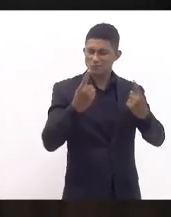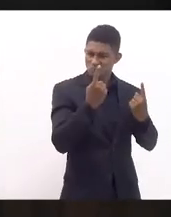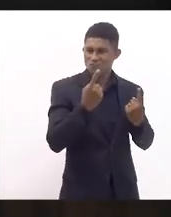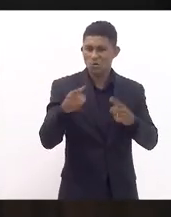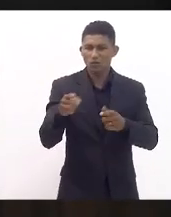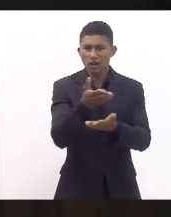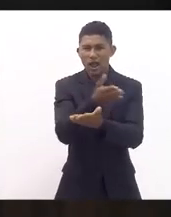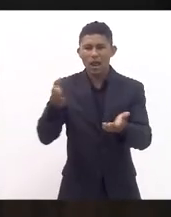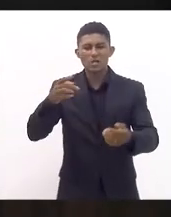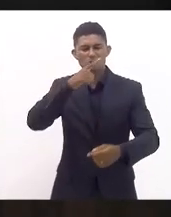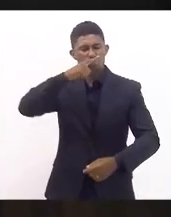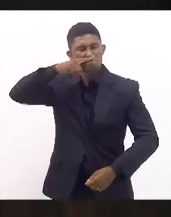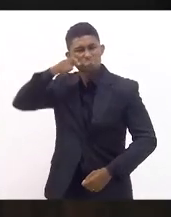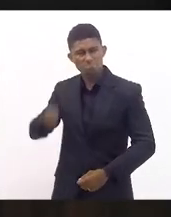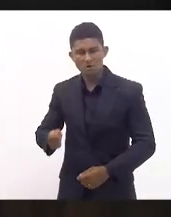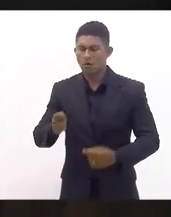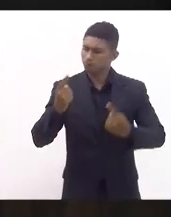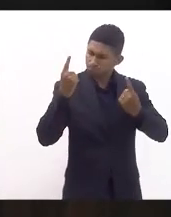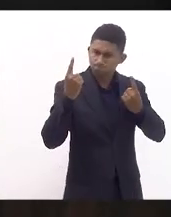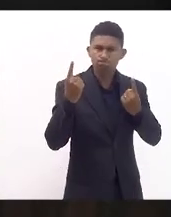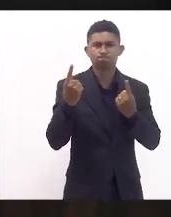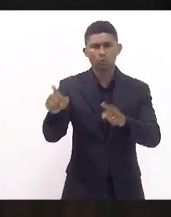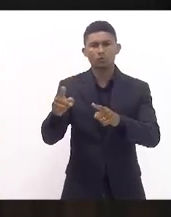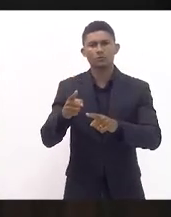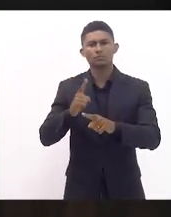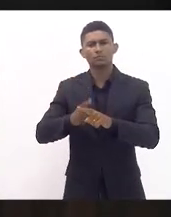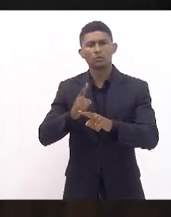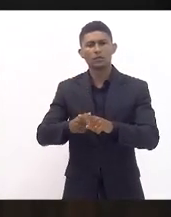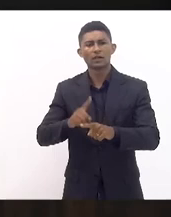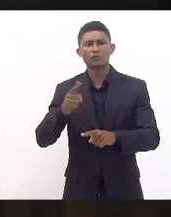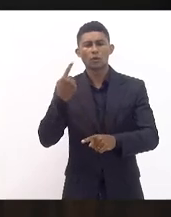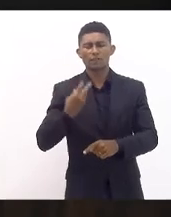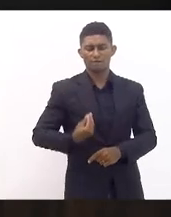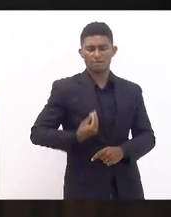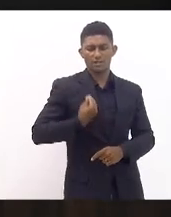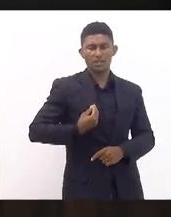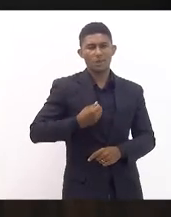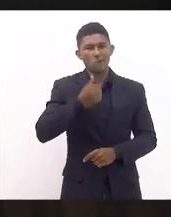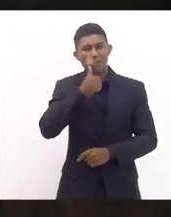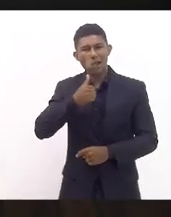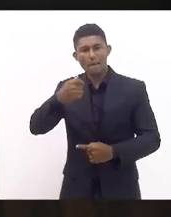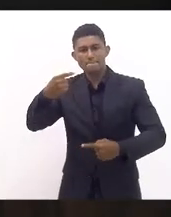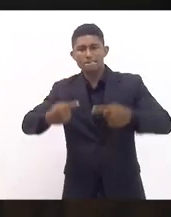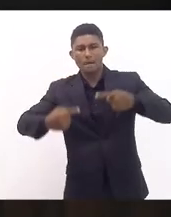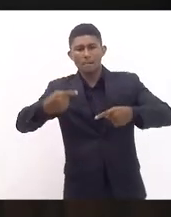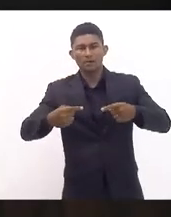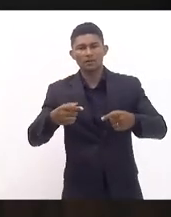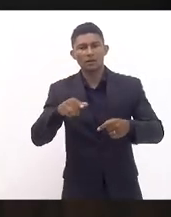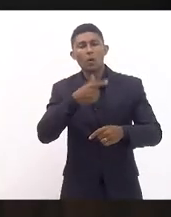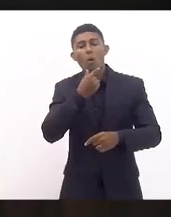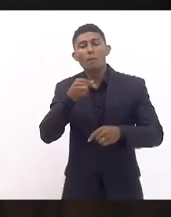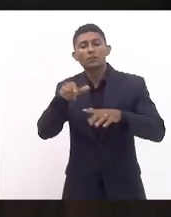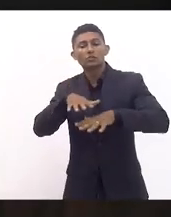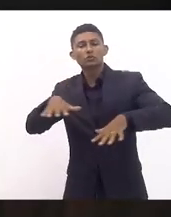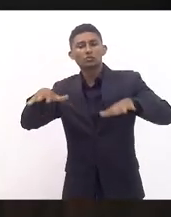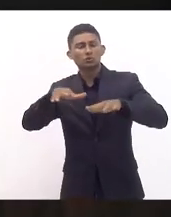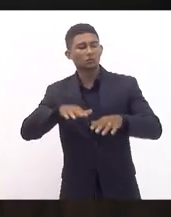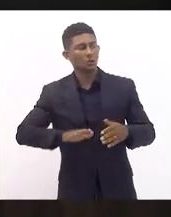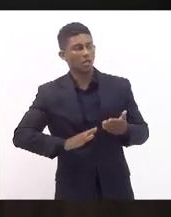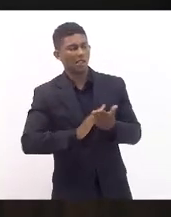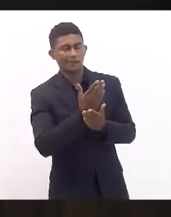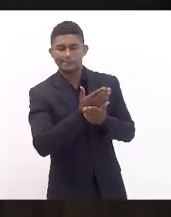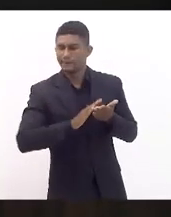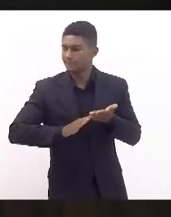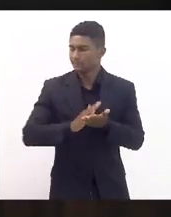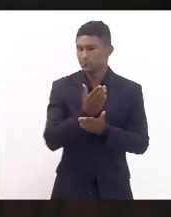machistas, porque mostram o incômodo da nossa presença. A presença feminina incomoda muito,